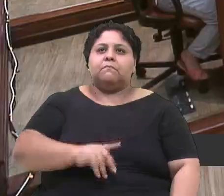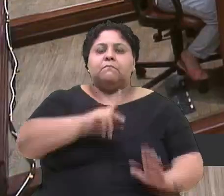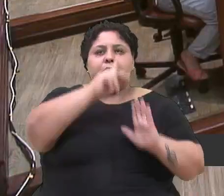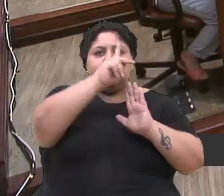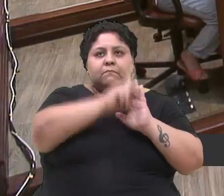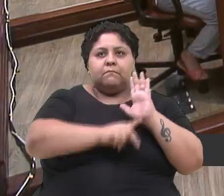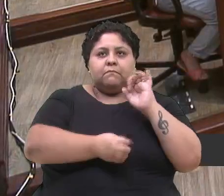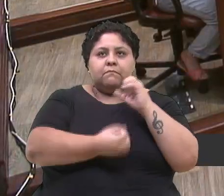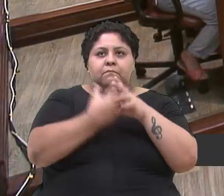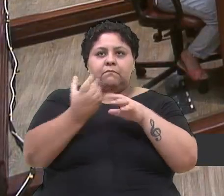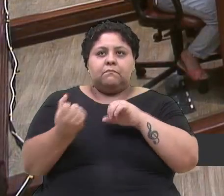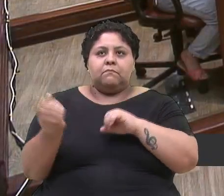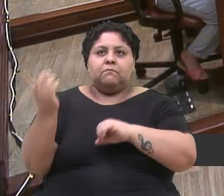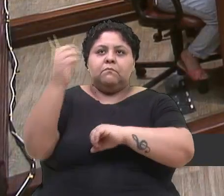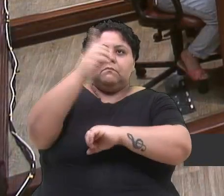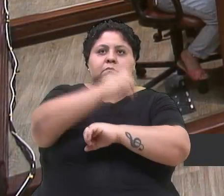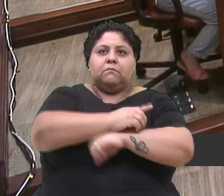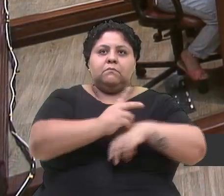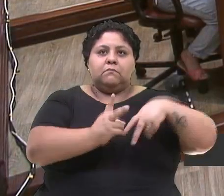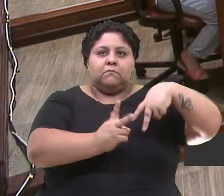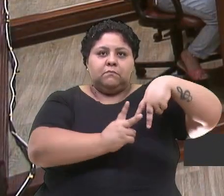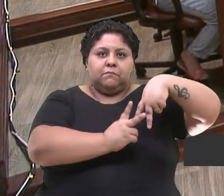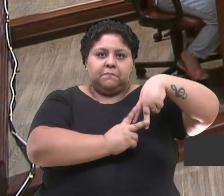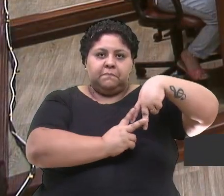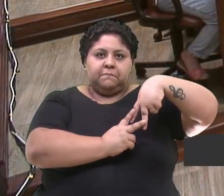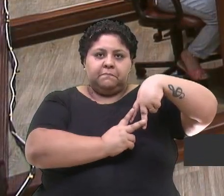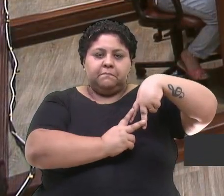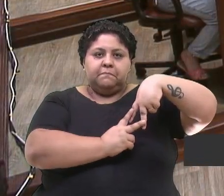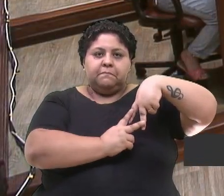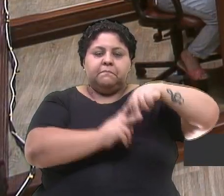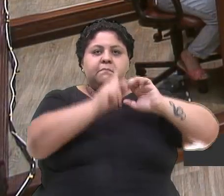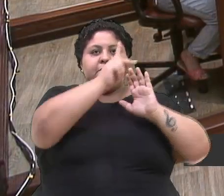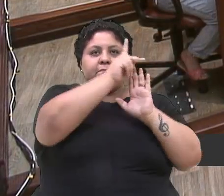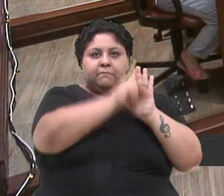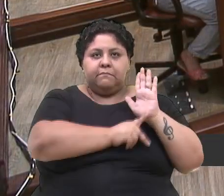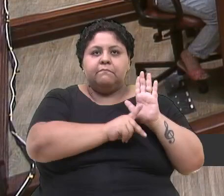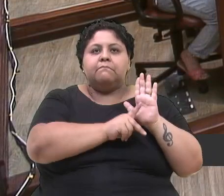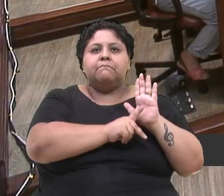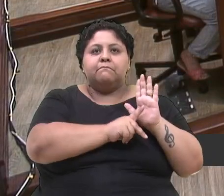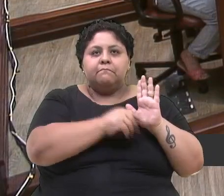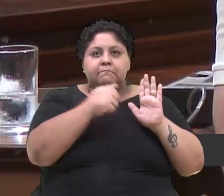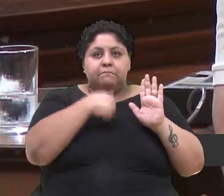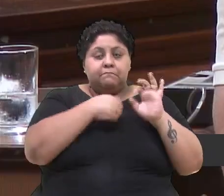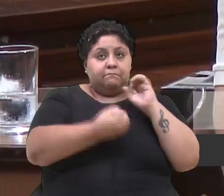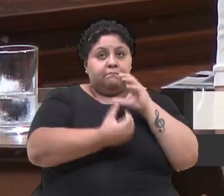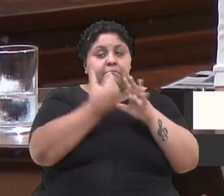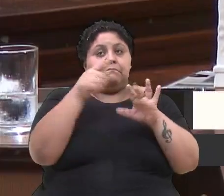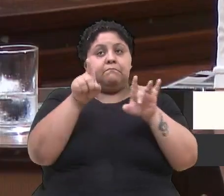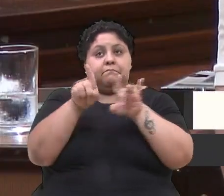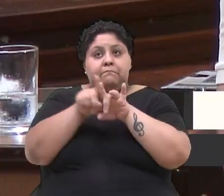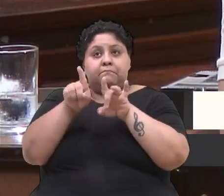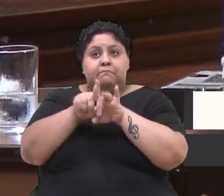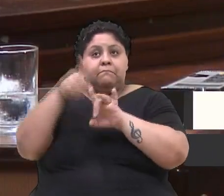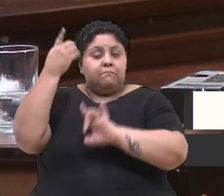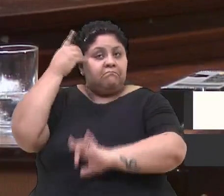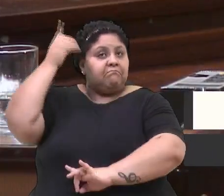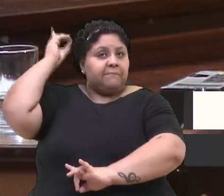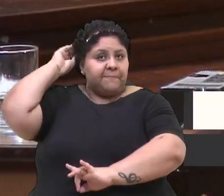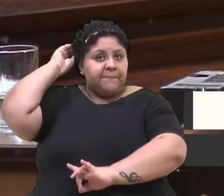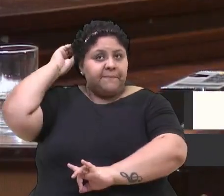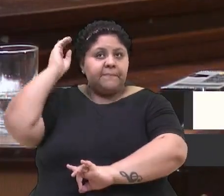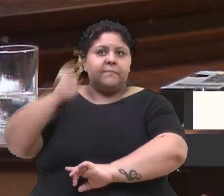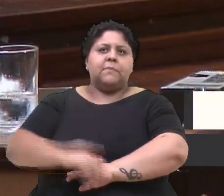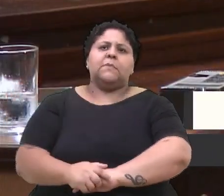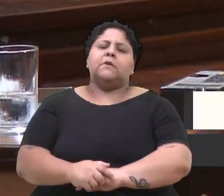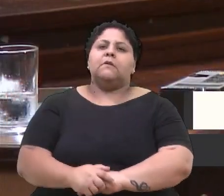institui o Dia do Maçom, o vereador Lucas Dil. É um projeto tanto de minha autoria quanto do vereador Lucas Dil.